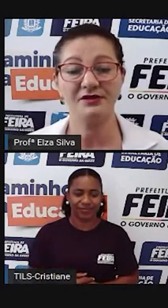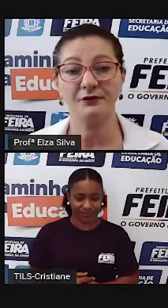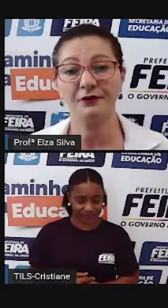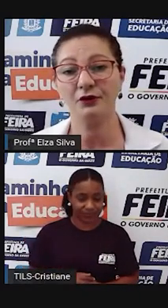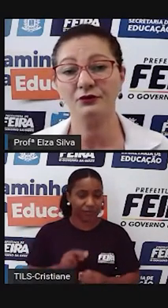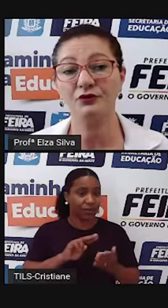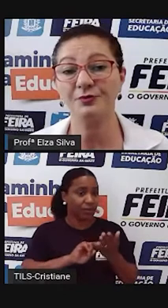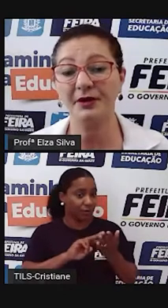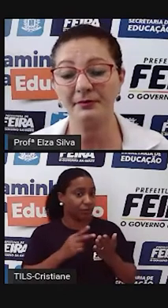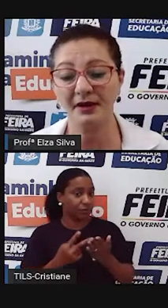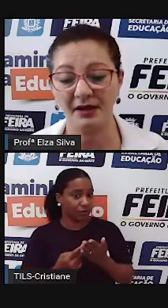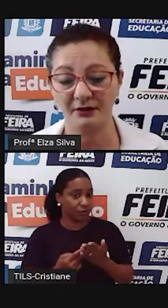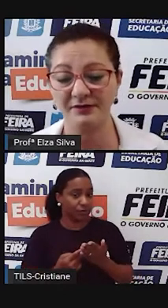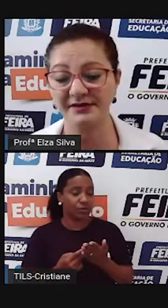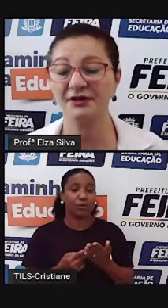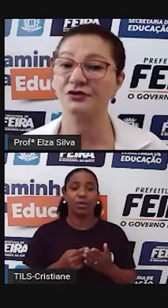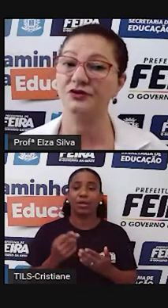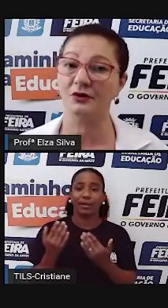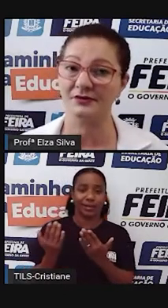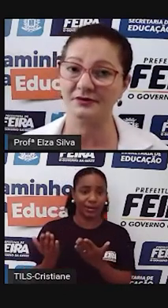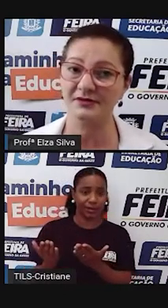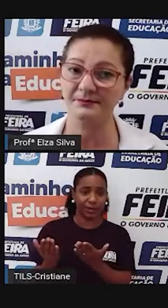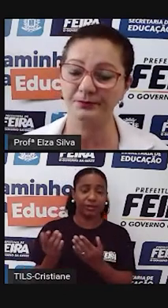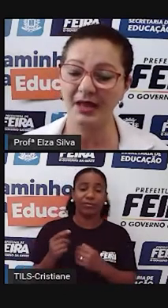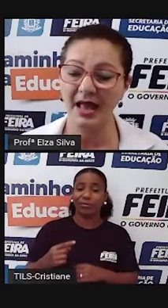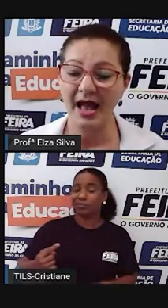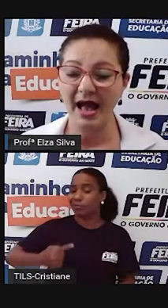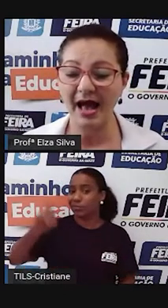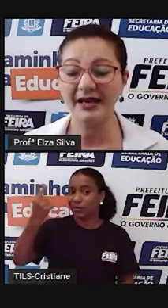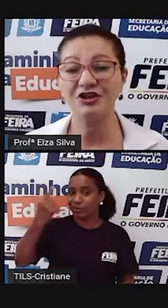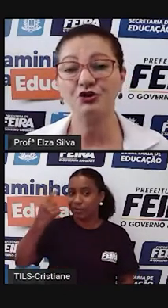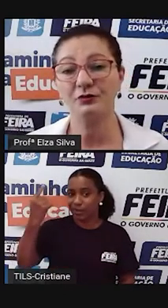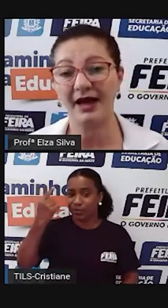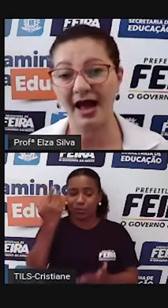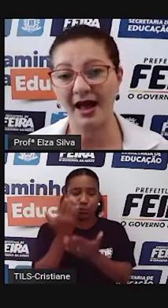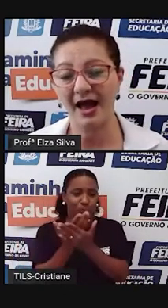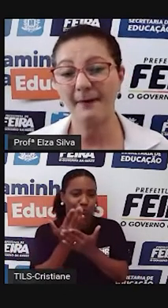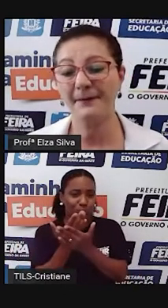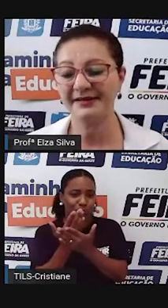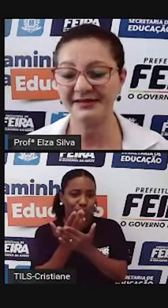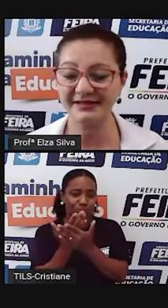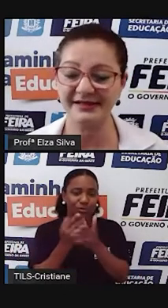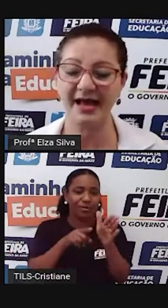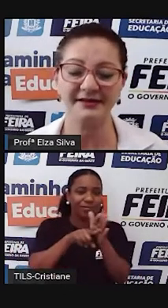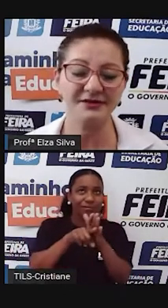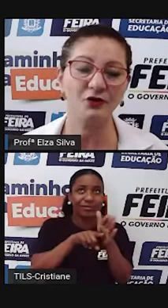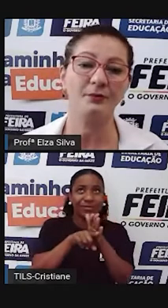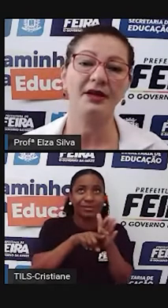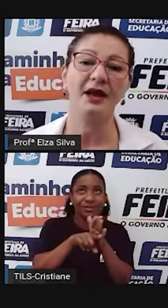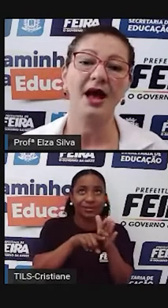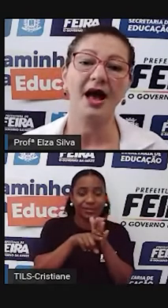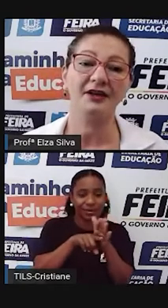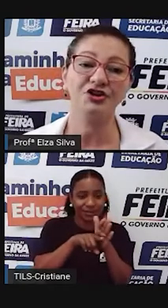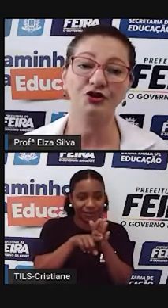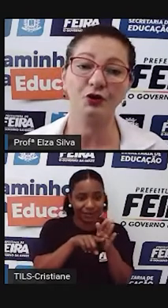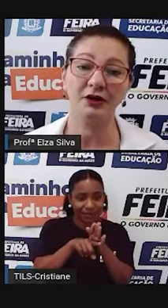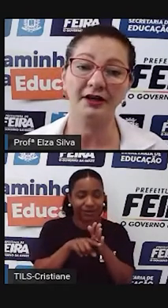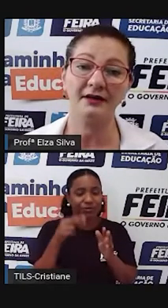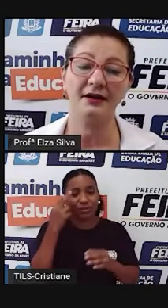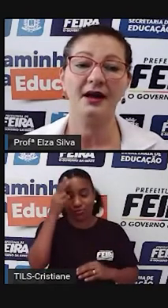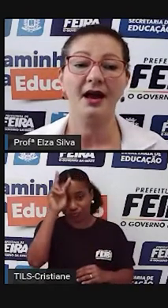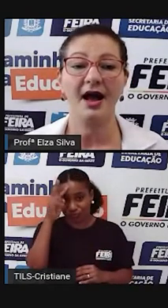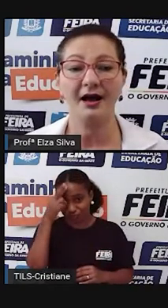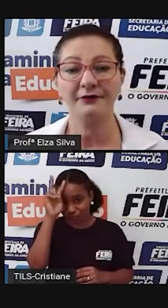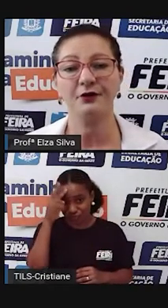Então, Woodson foi um dos primeiros estudiosos a estudar a pesquisar sobre a